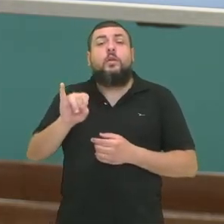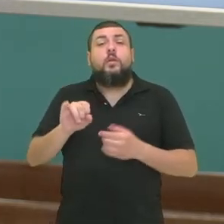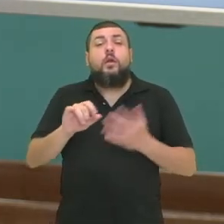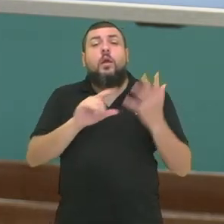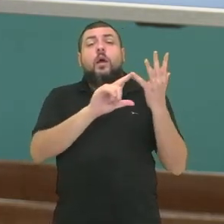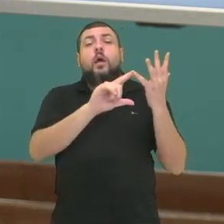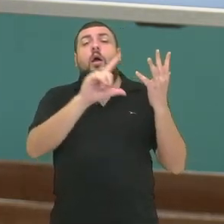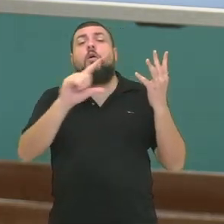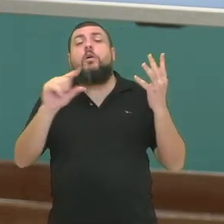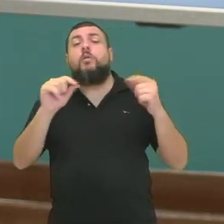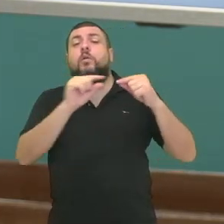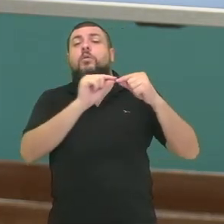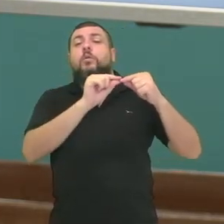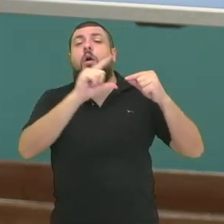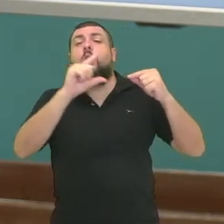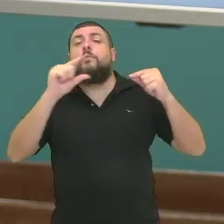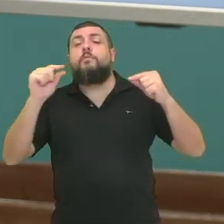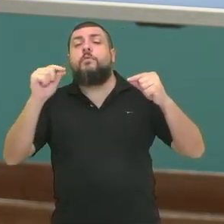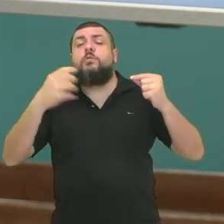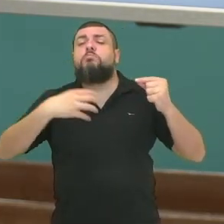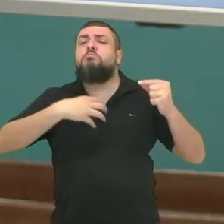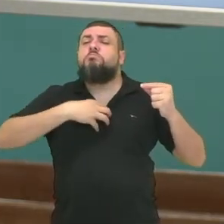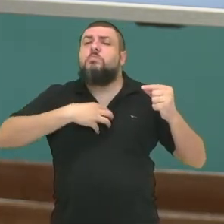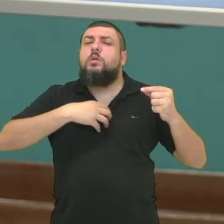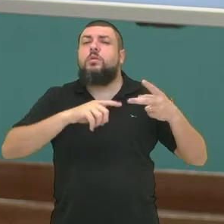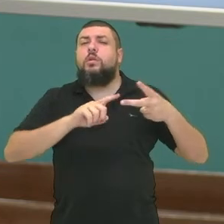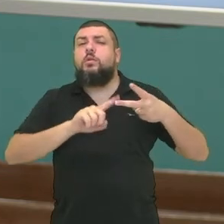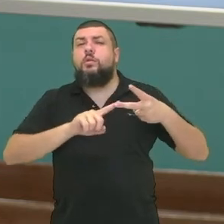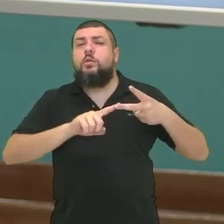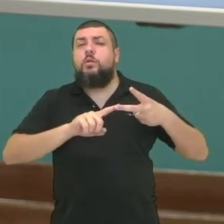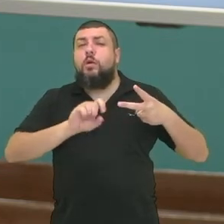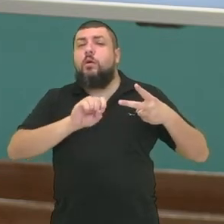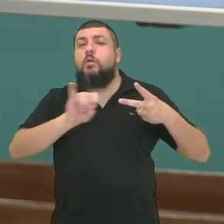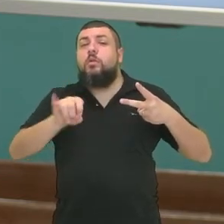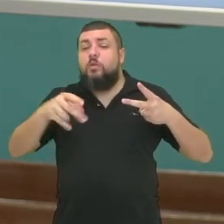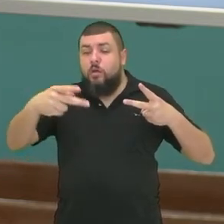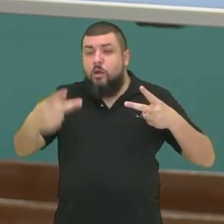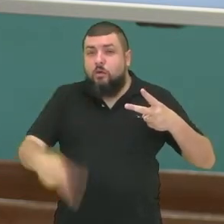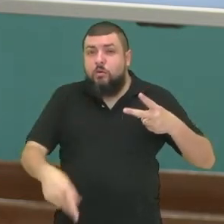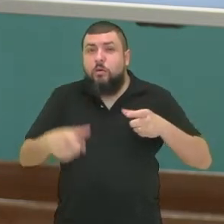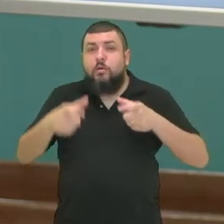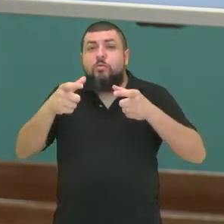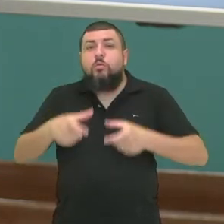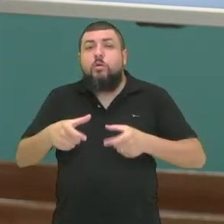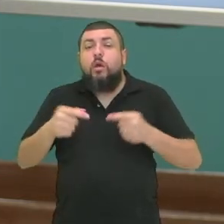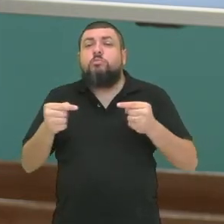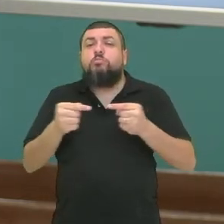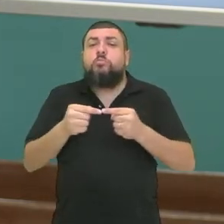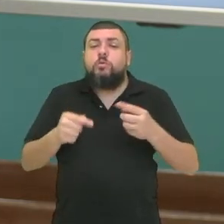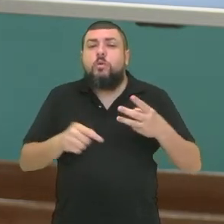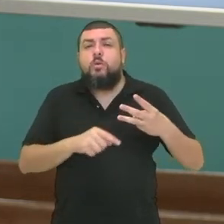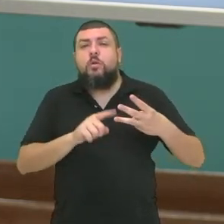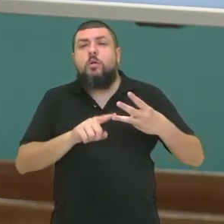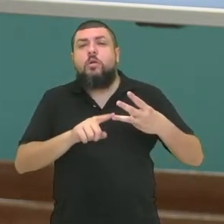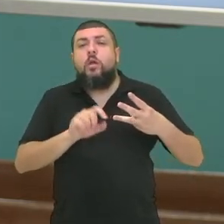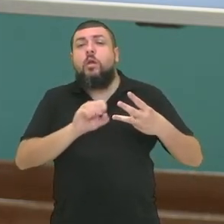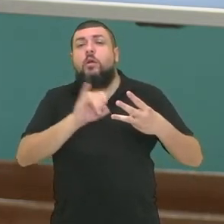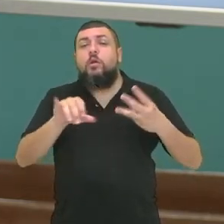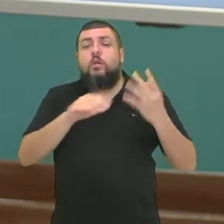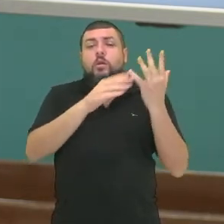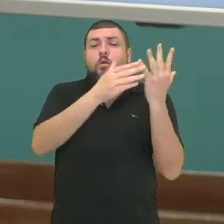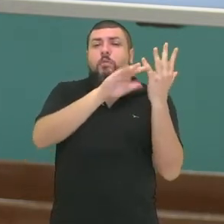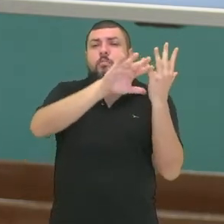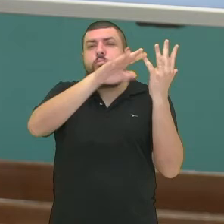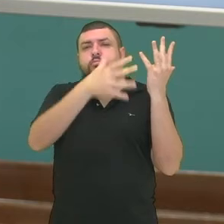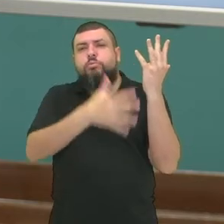estreitas, adaptadas à umidade ou não, se são nativas da região aí, né, como são as folhas, se perdem as folhas ou não,